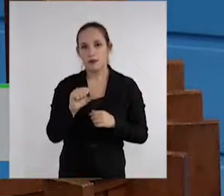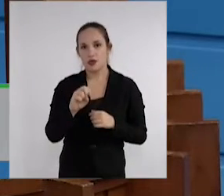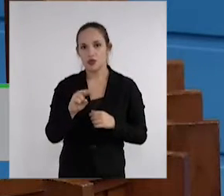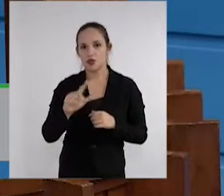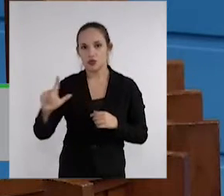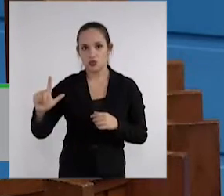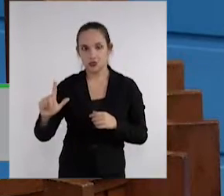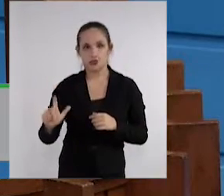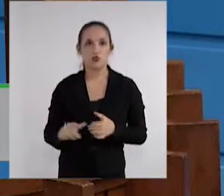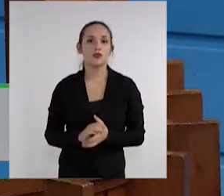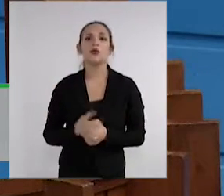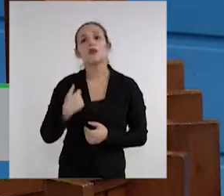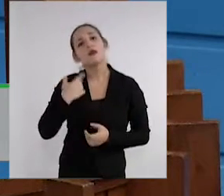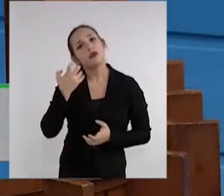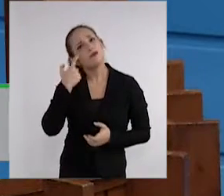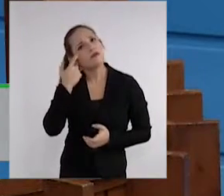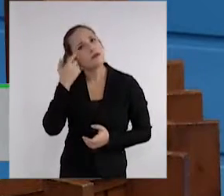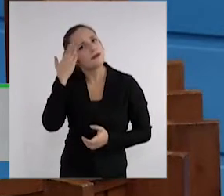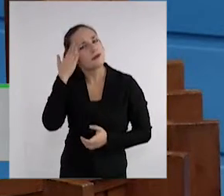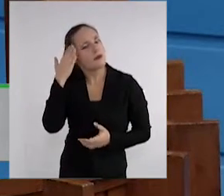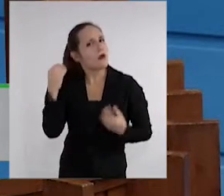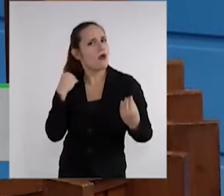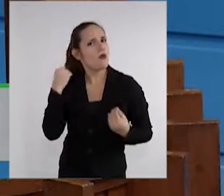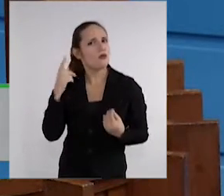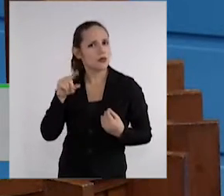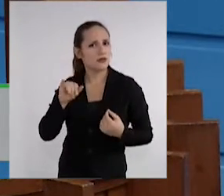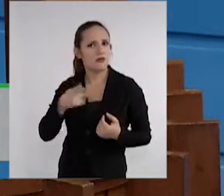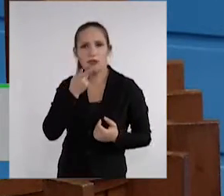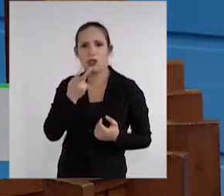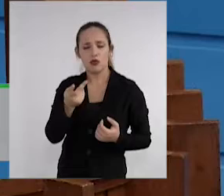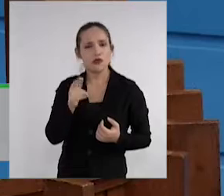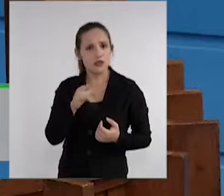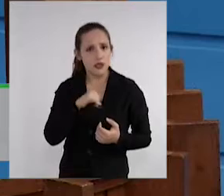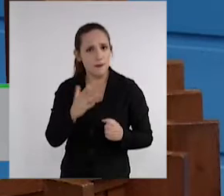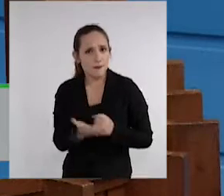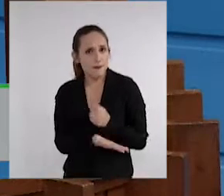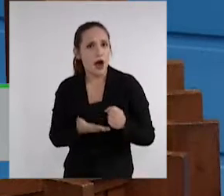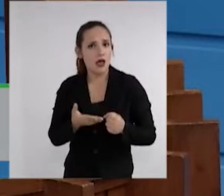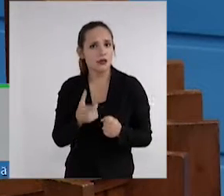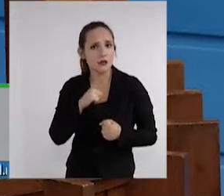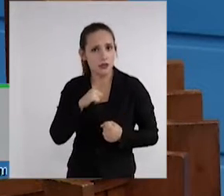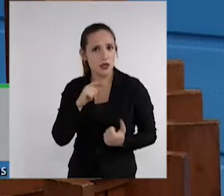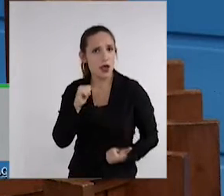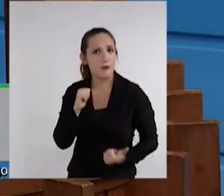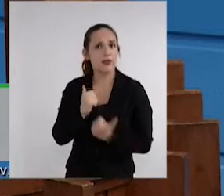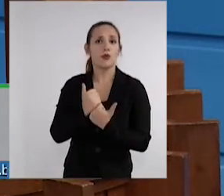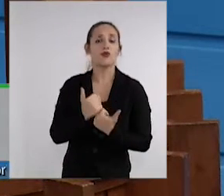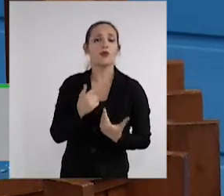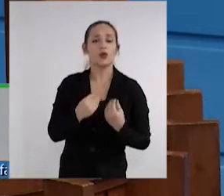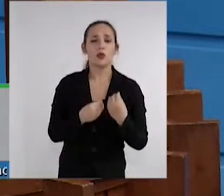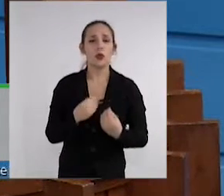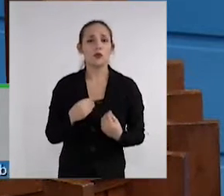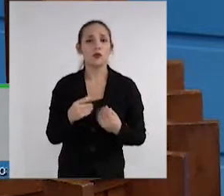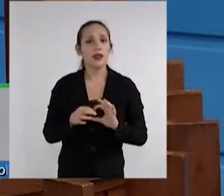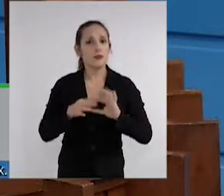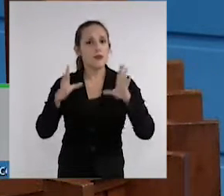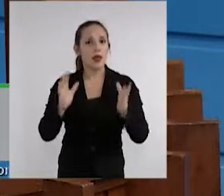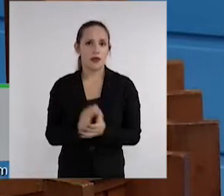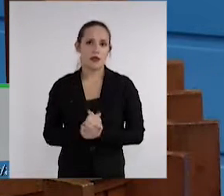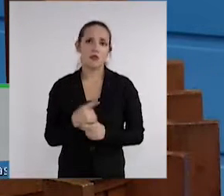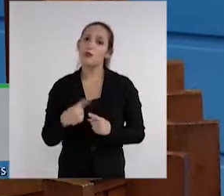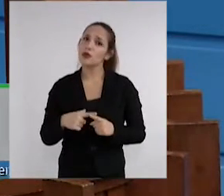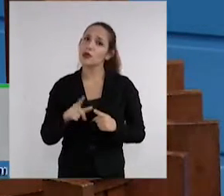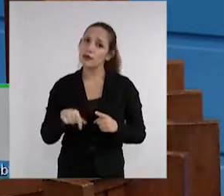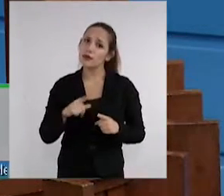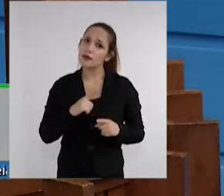do governador, obviamente que tem ali o subsídio, uma opinião dos órgãos que